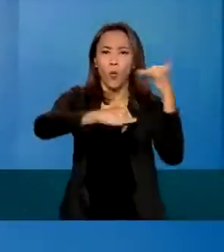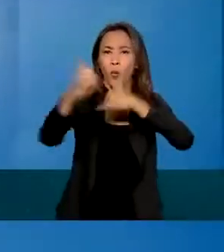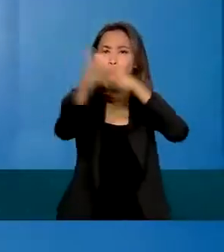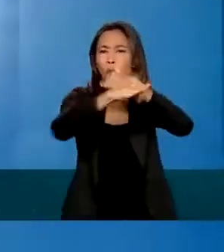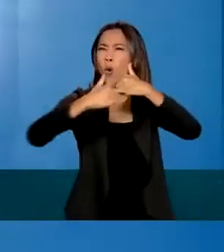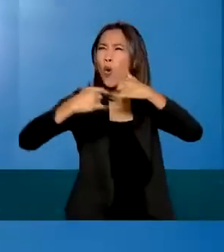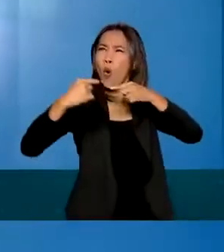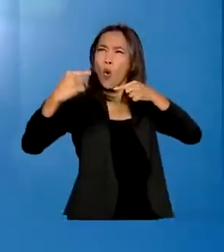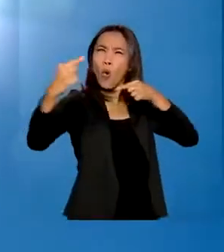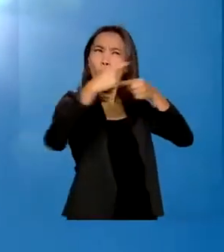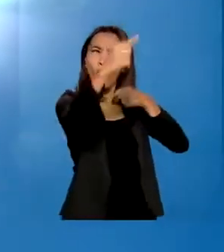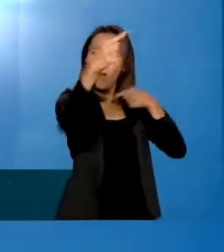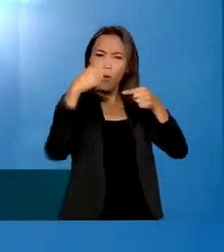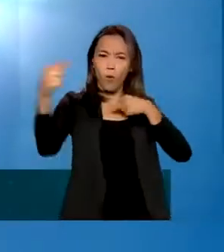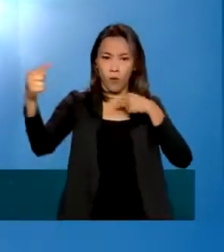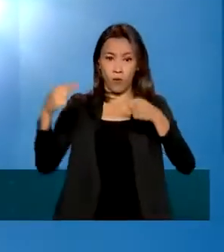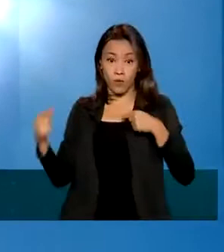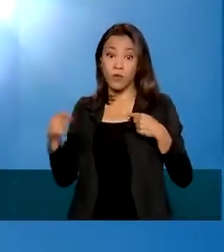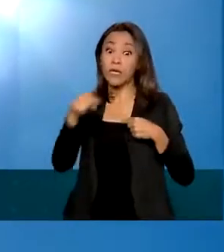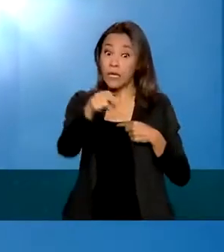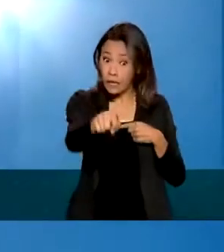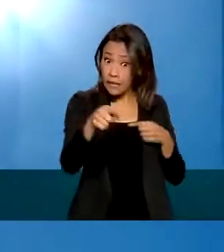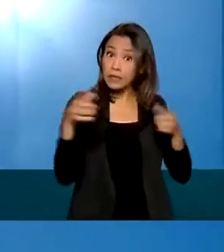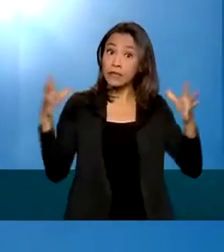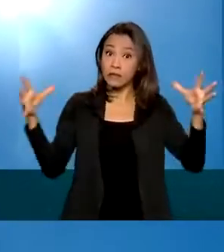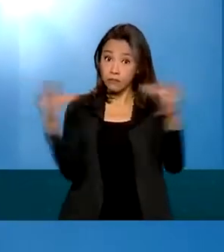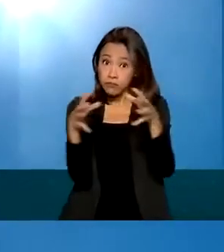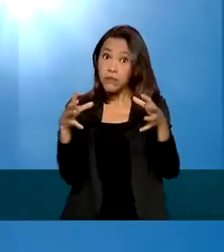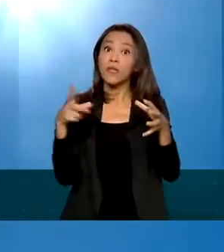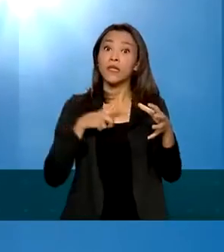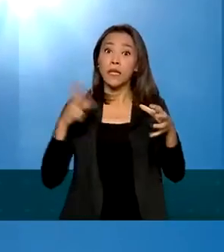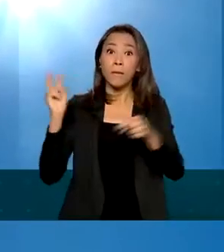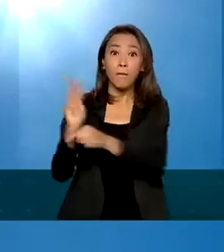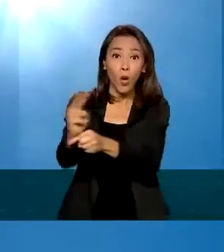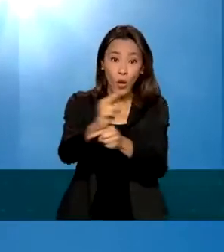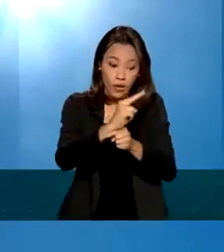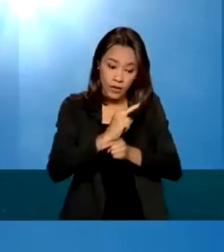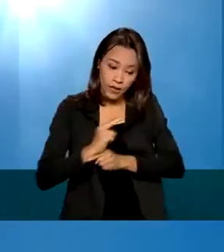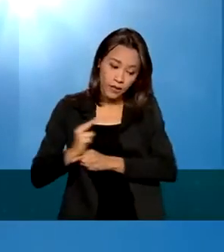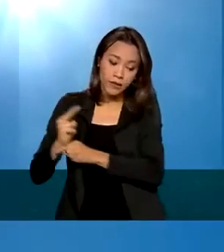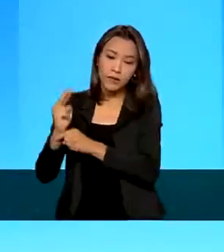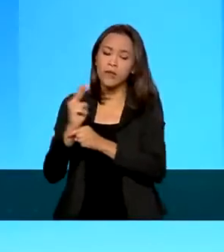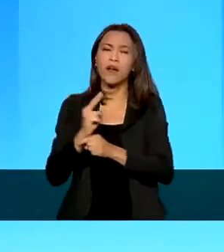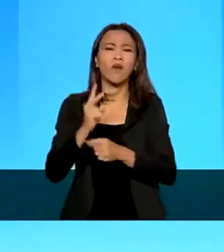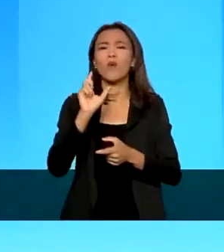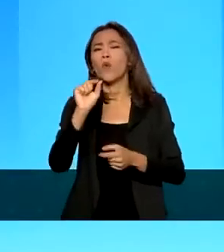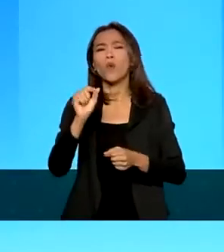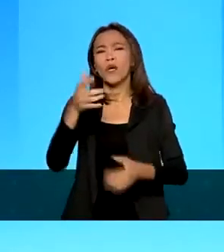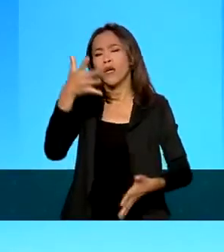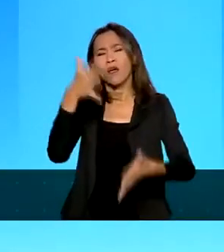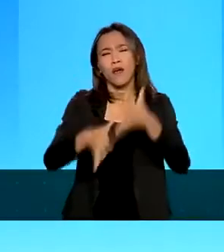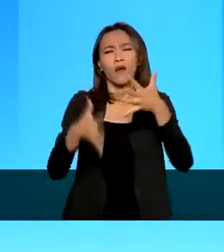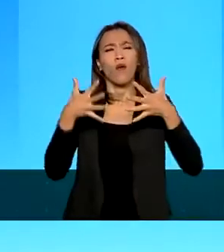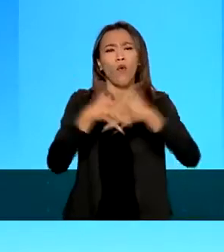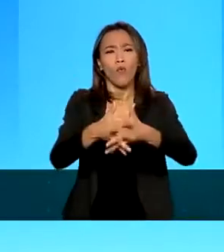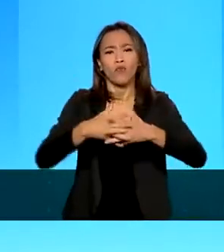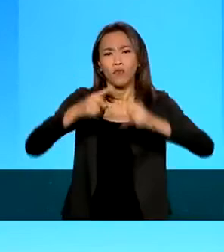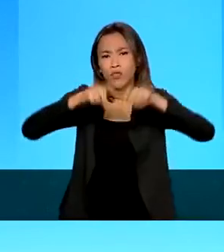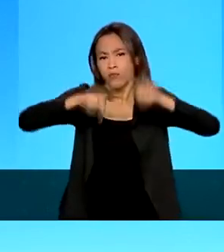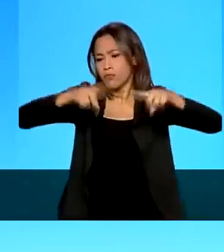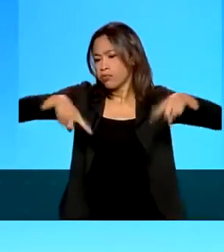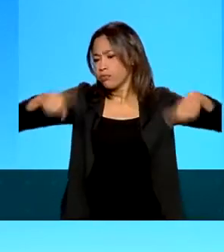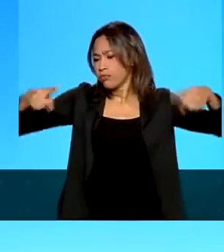longas distâncias além disso eles são equipados com proteção eletrônica contra interferências eletromagnéticas